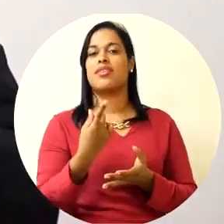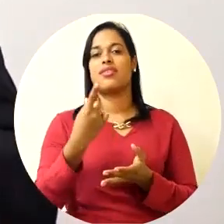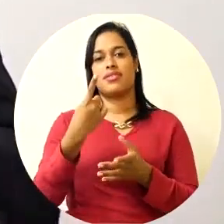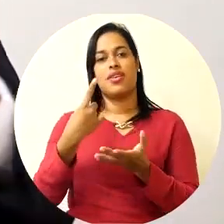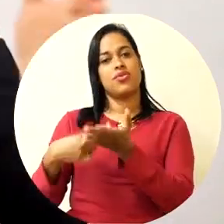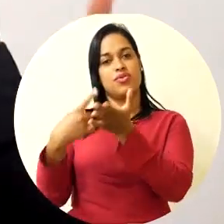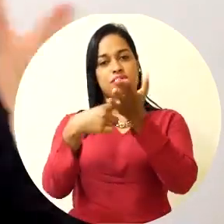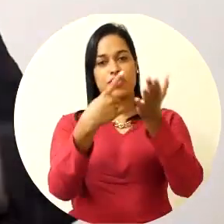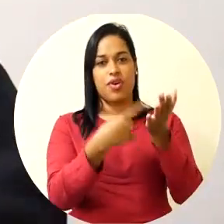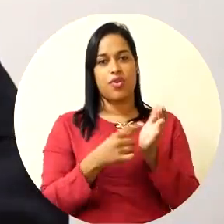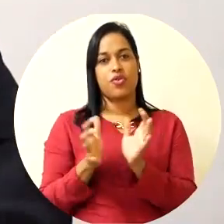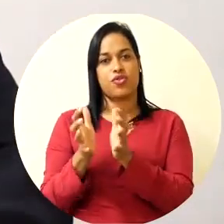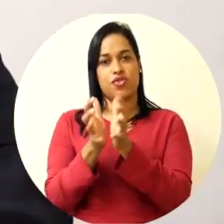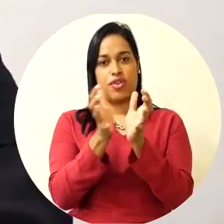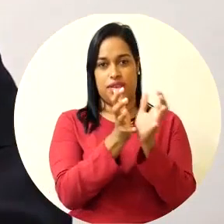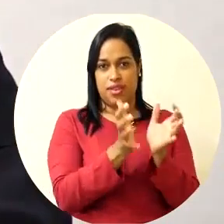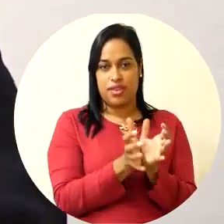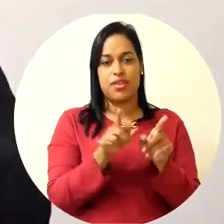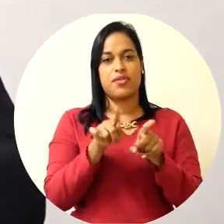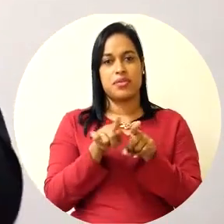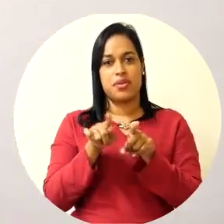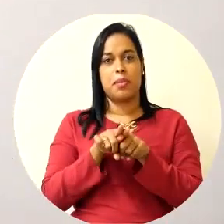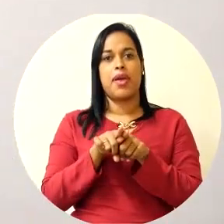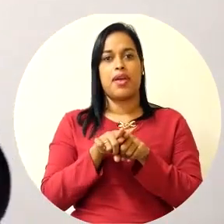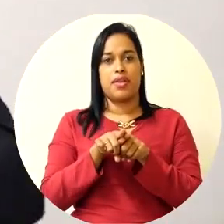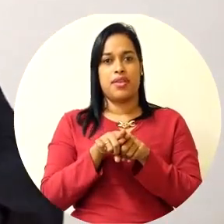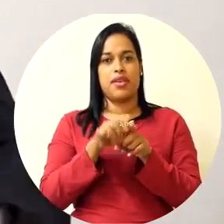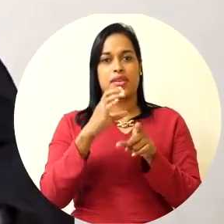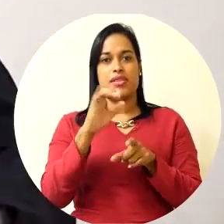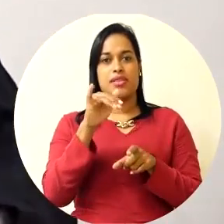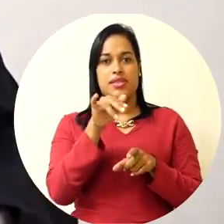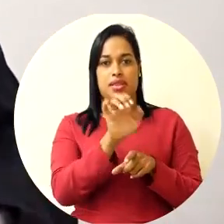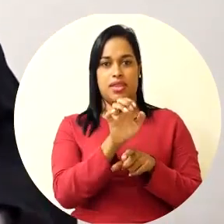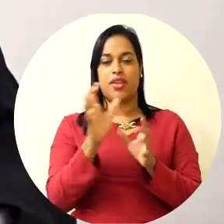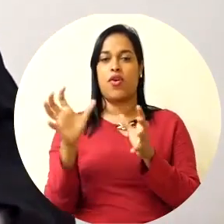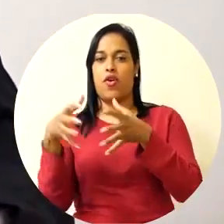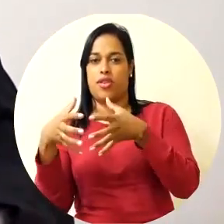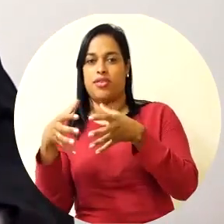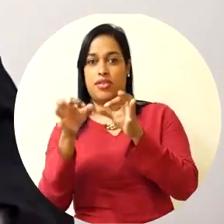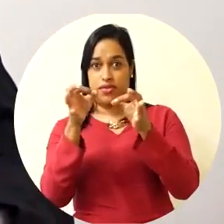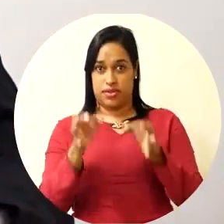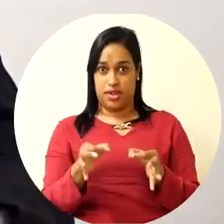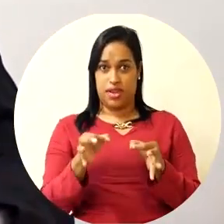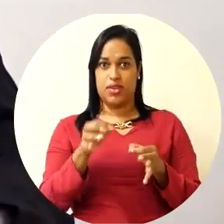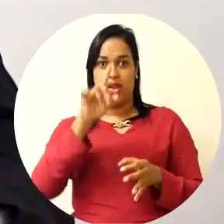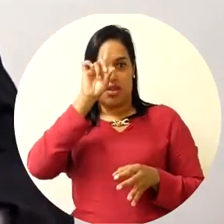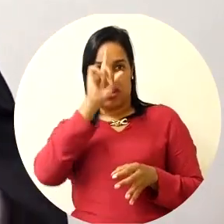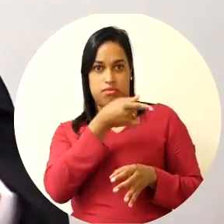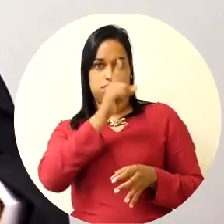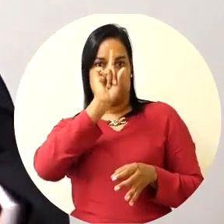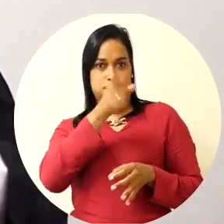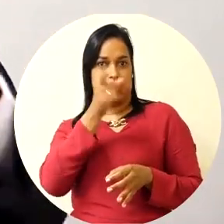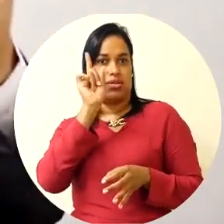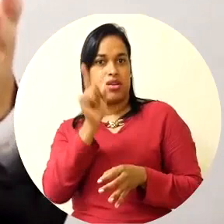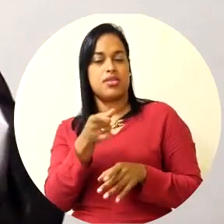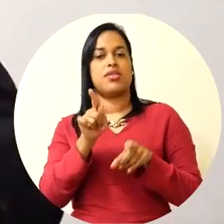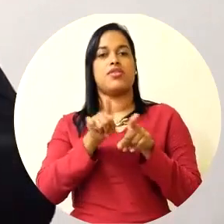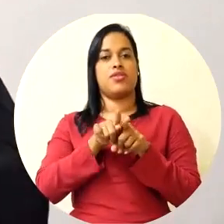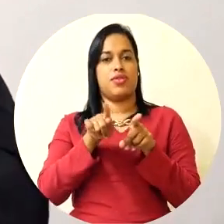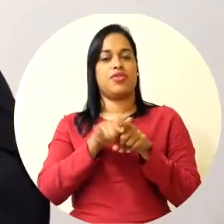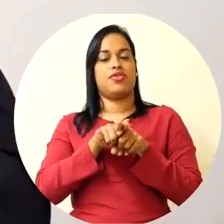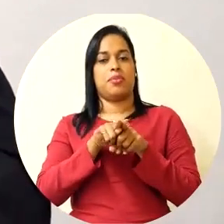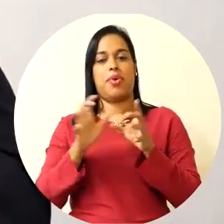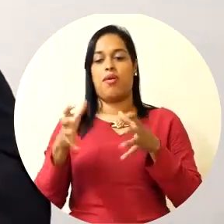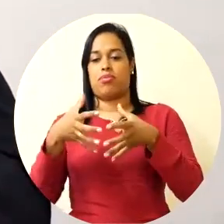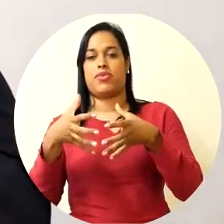sentença, a decisão dos acordos coletivos. E assim impõe o chamado dissídio coletivo, tá certo? São decisões de